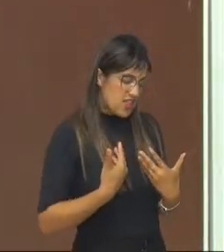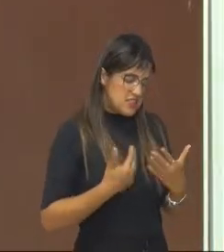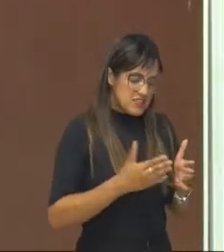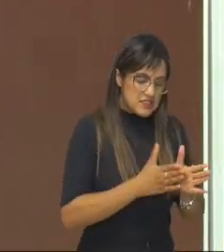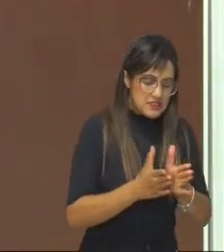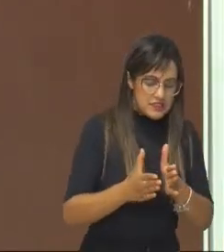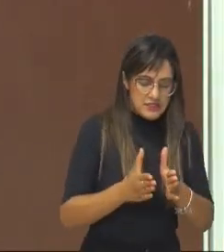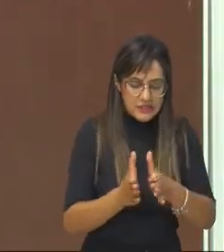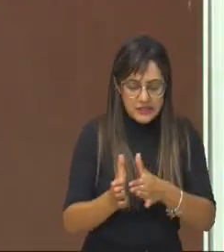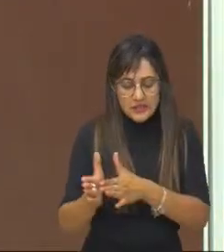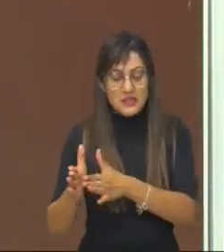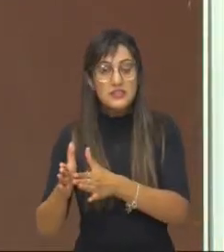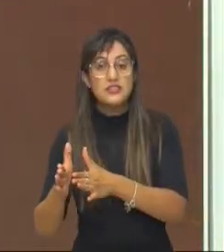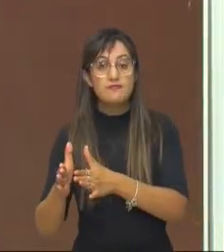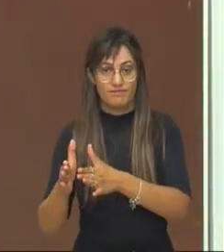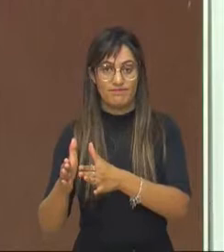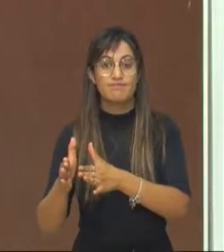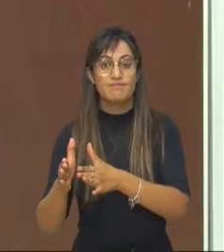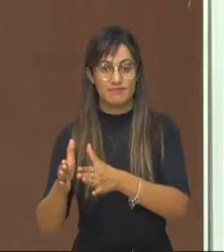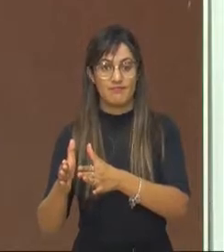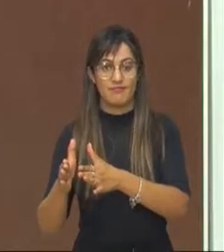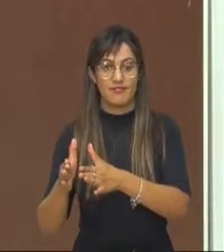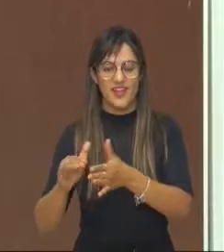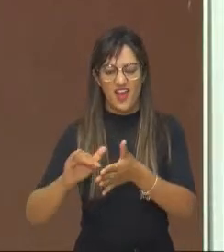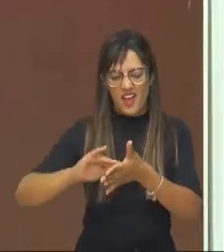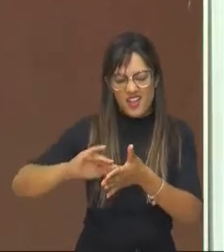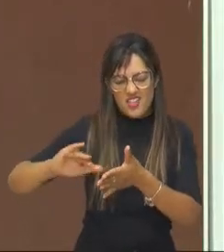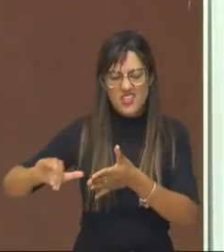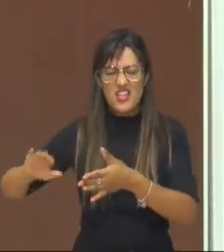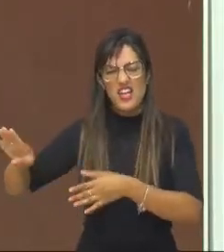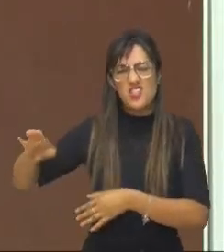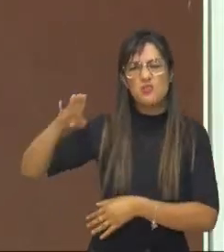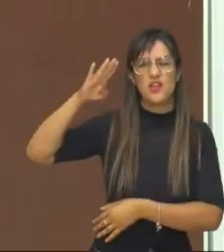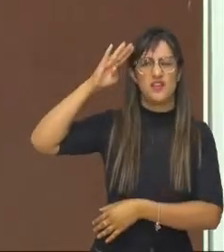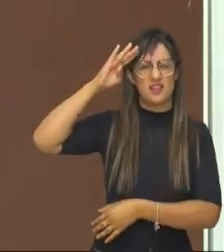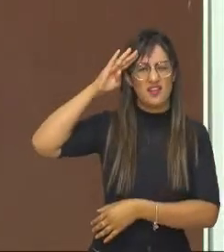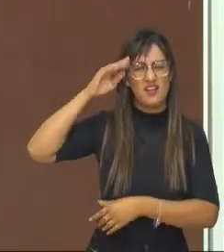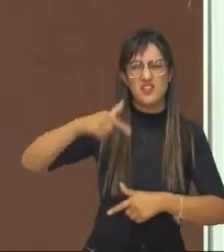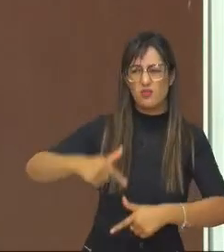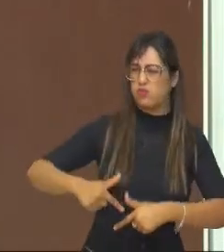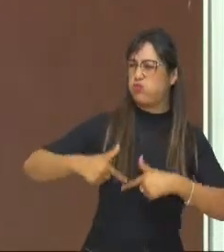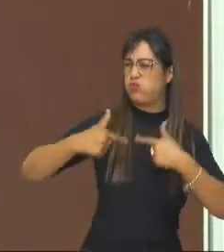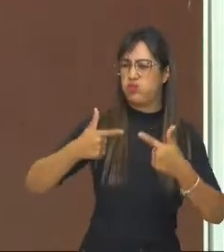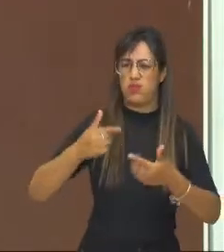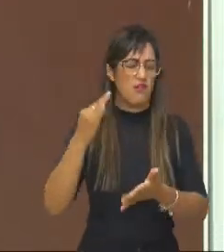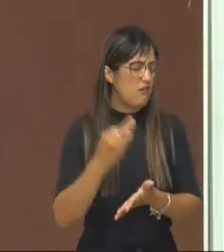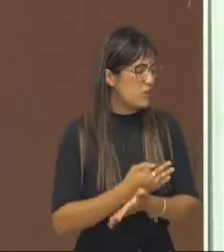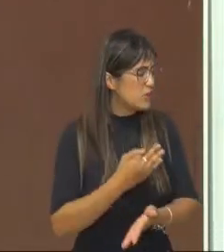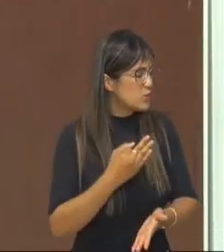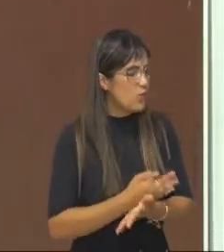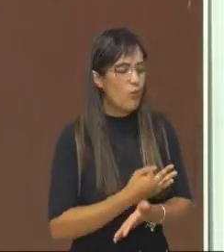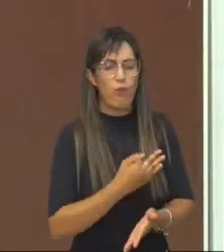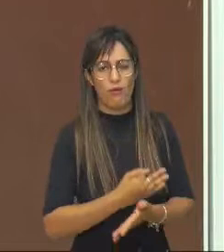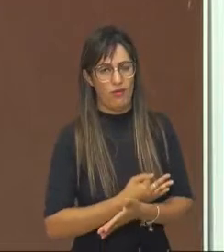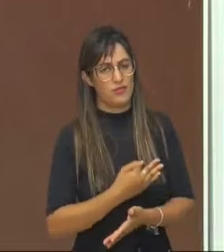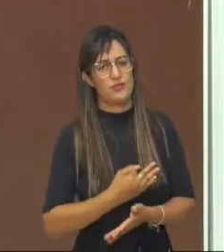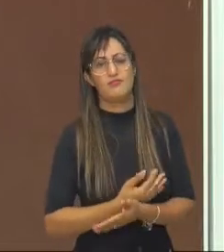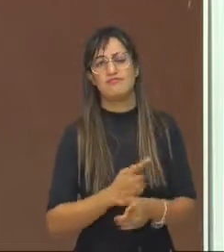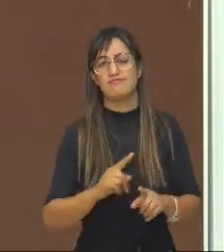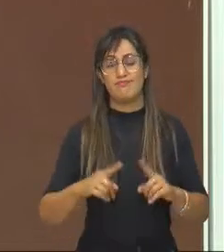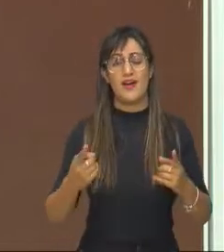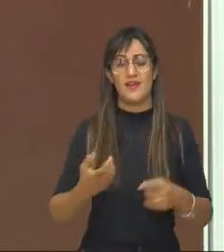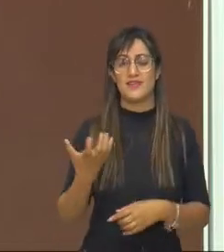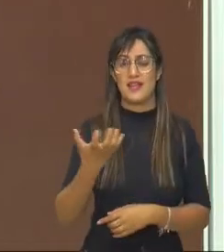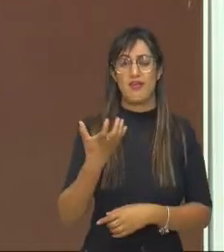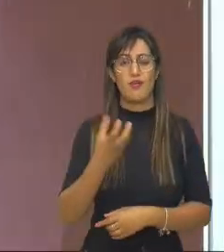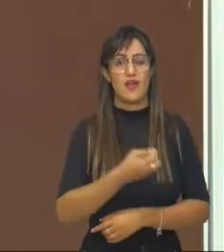e aquilo que Simi tinha dito, né? Desviar o caminho assim, de sair de militância, de sair de... Não aguento mais, eu não quero isso, eu quero viver. Mas é o que ela disse,